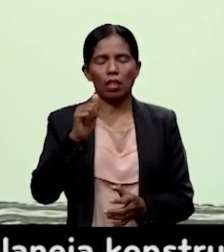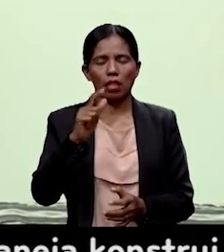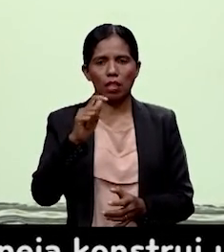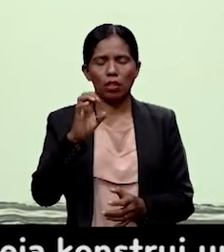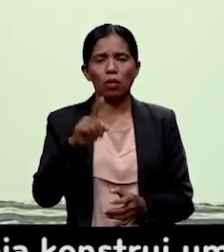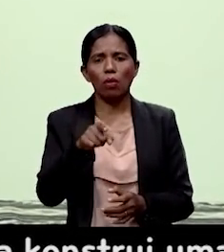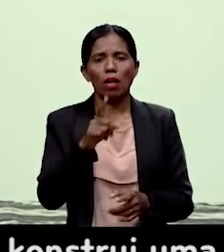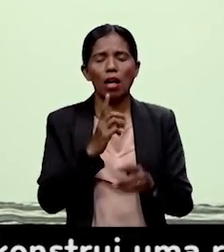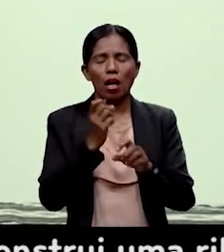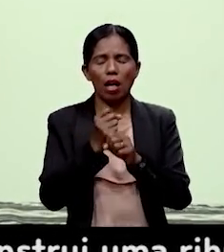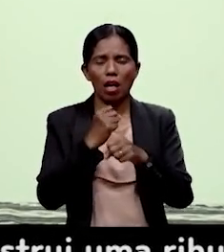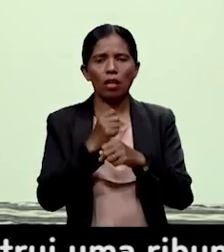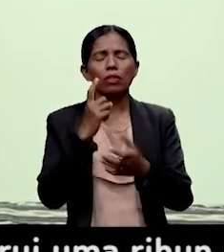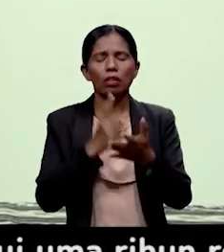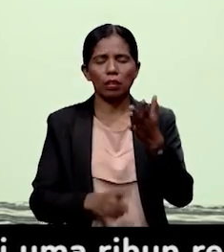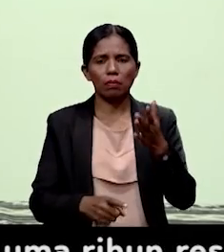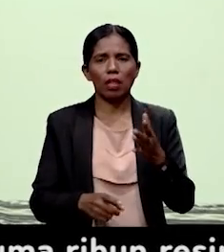saida, maka de repente é Ezonera.